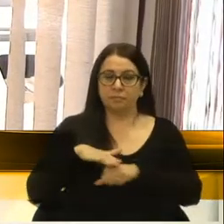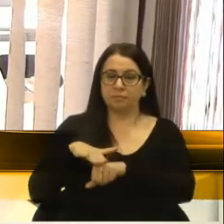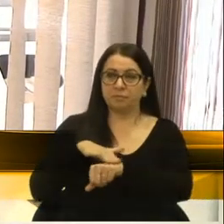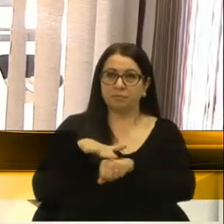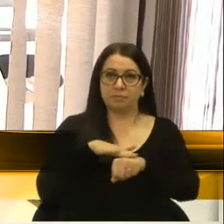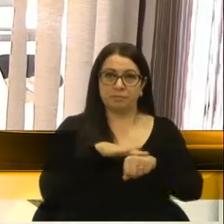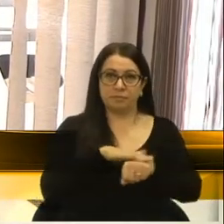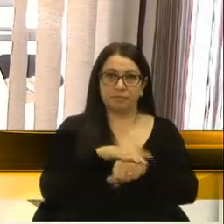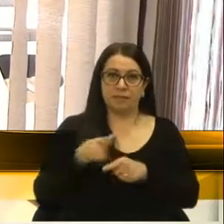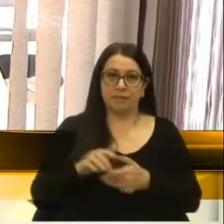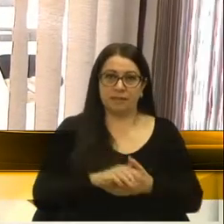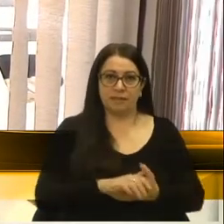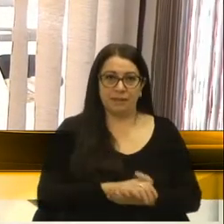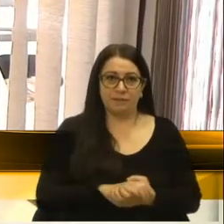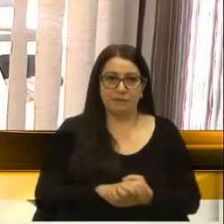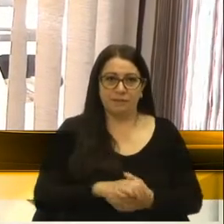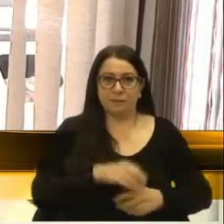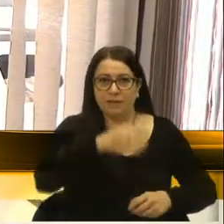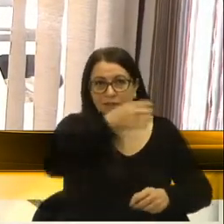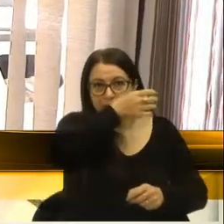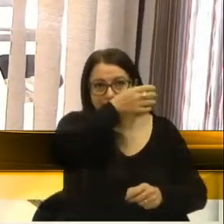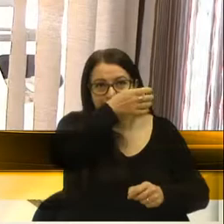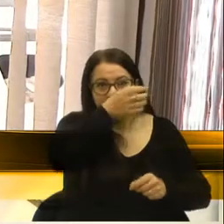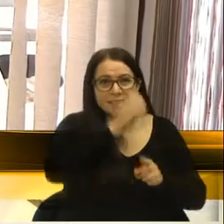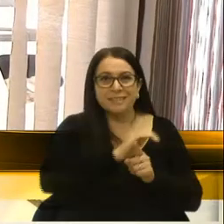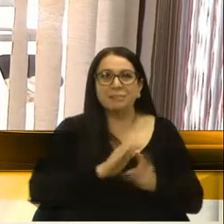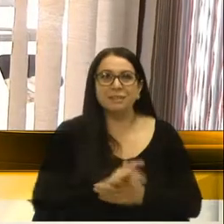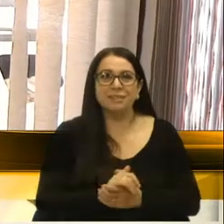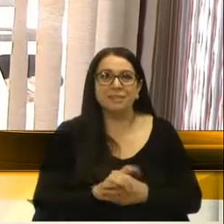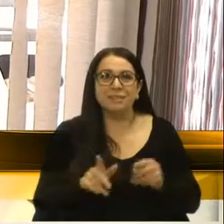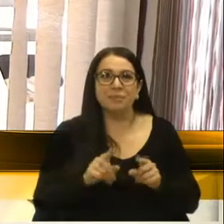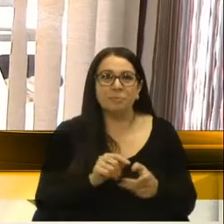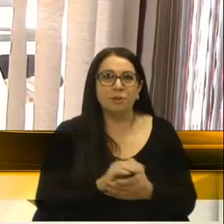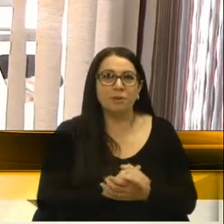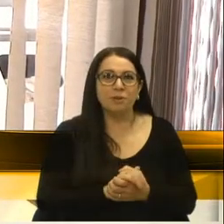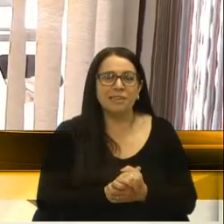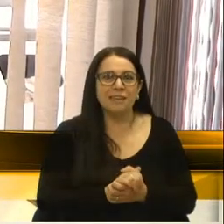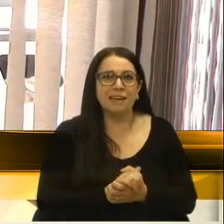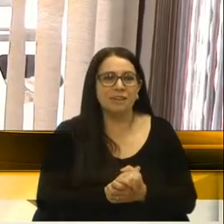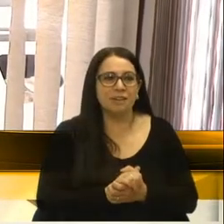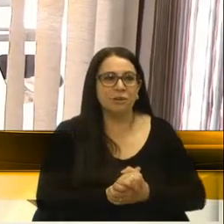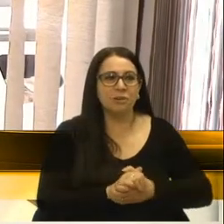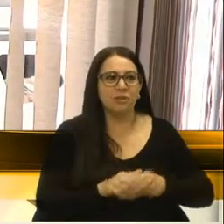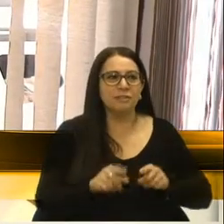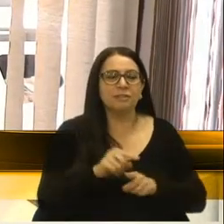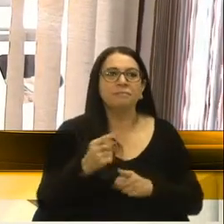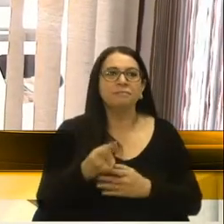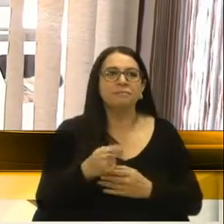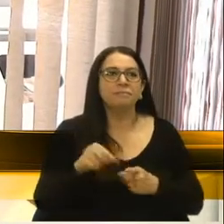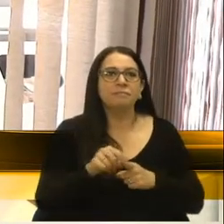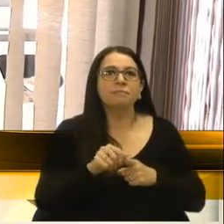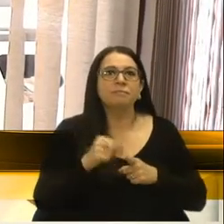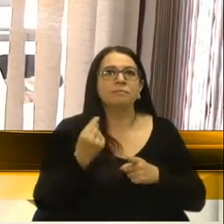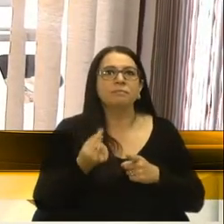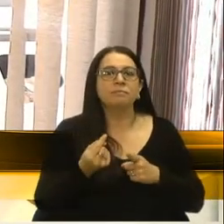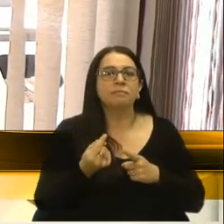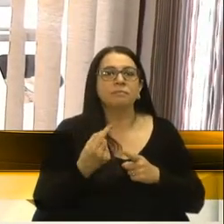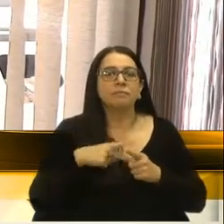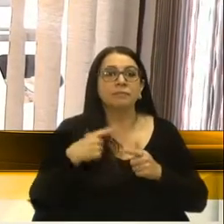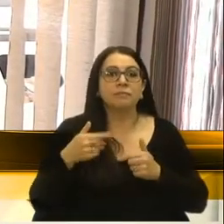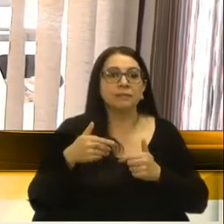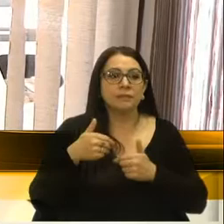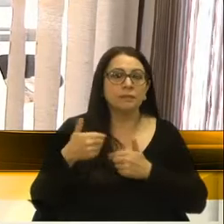disse que vai surgir, já fizeram alguns encaminhamentos que estamos aguardando. Falei com ele, nós conversamos, então penso que também esse